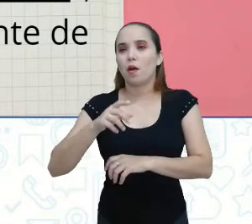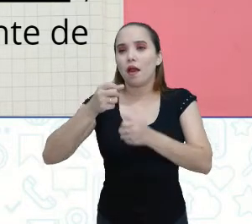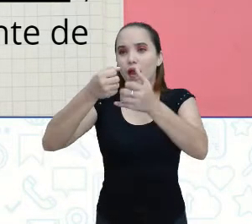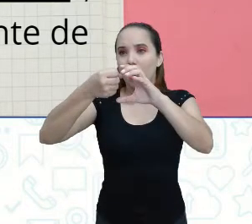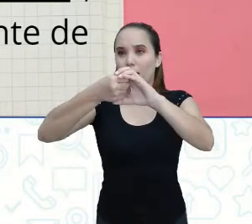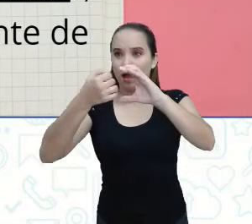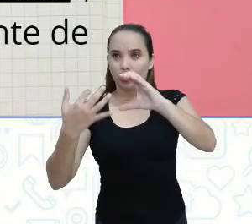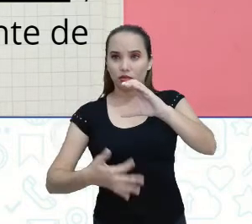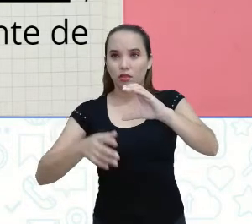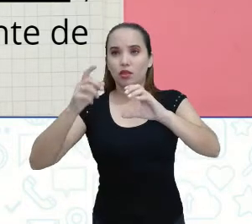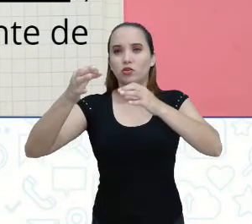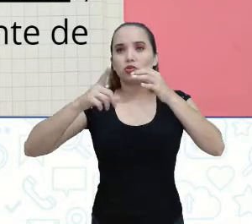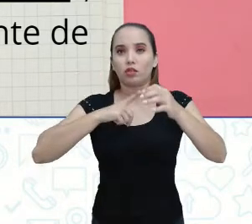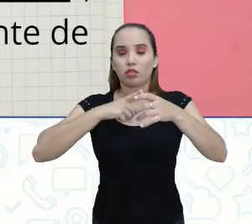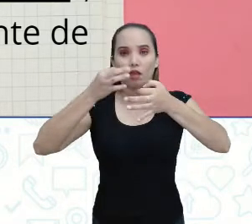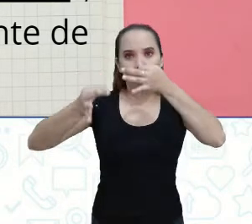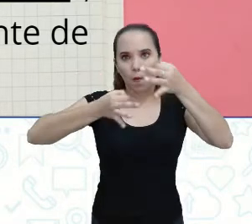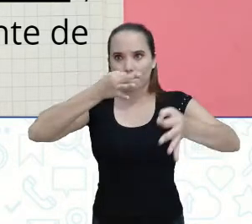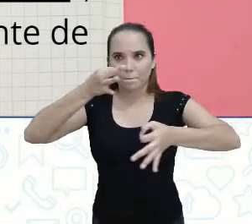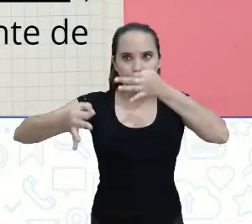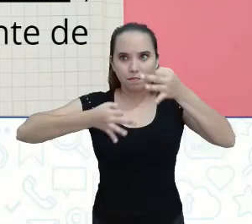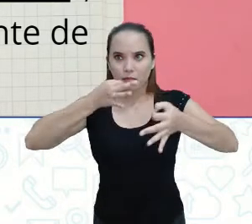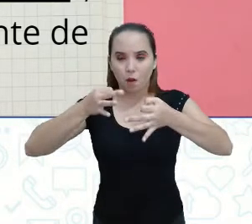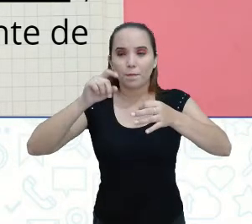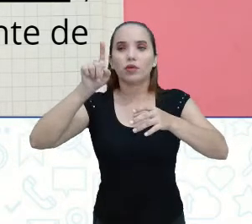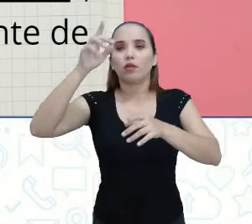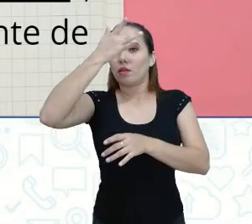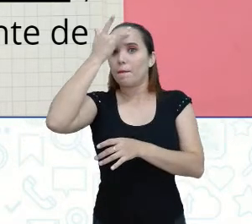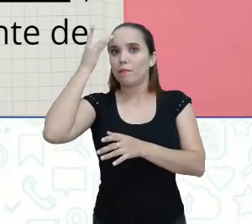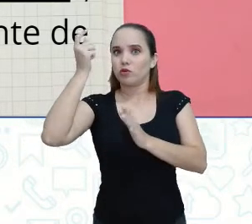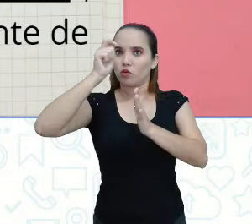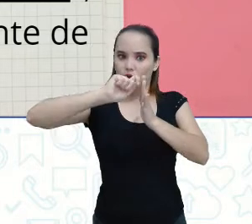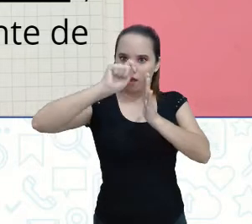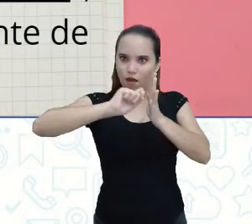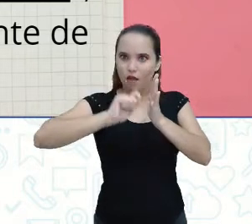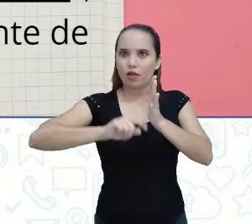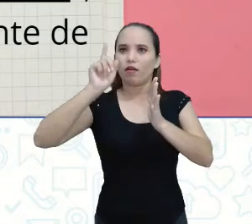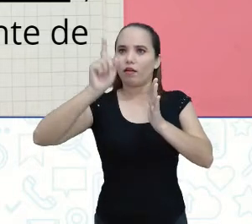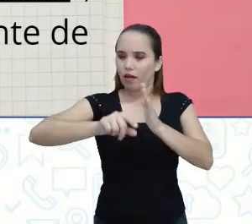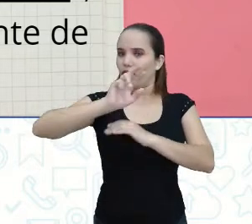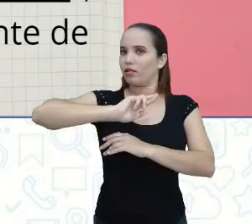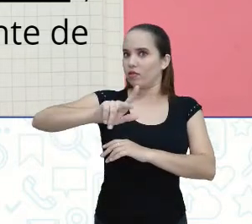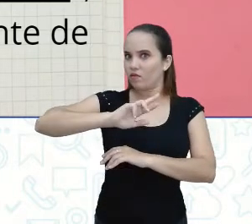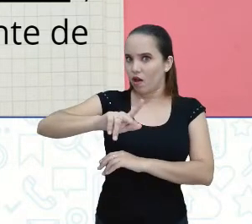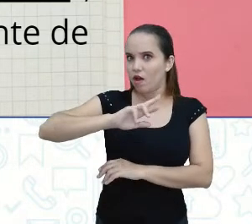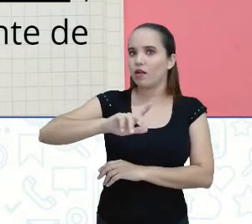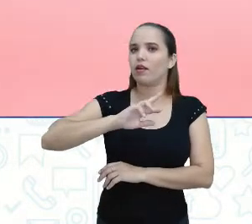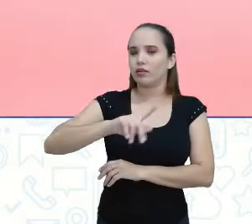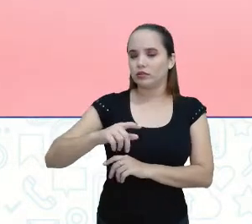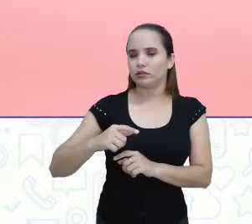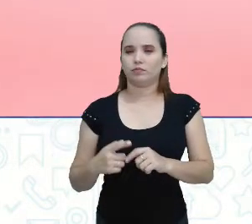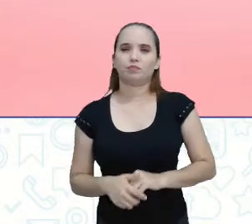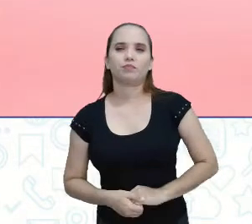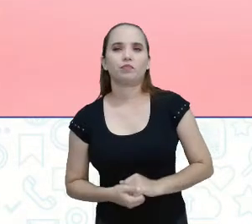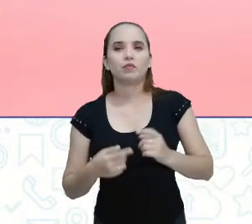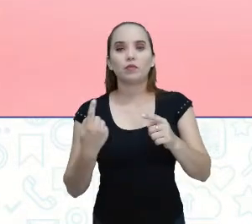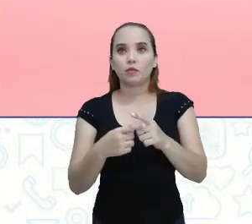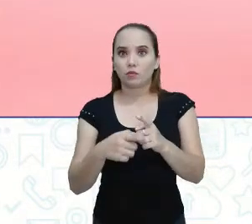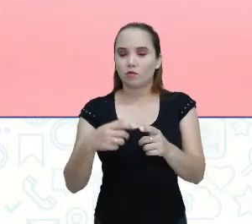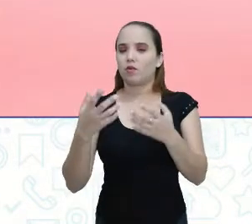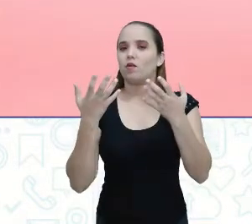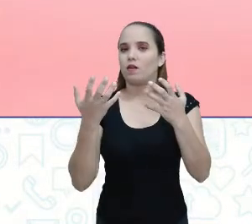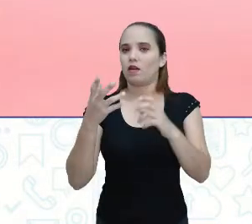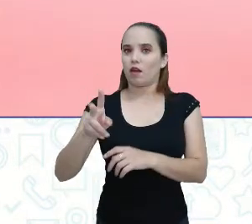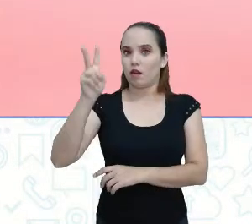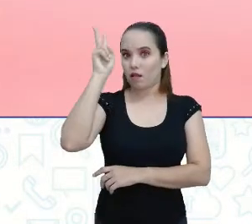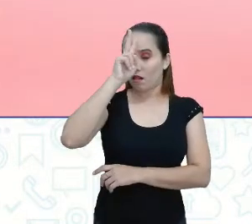autor, o que é feito mediante a utilização constante dos adjetivos. Isso porque, relembrando que os adjetivos